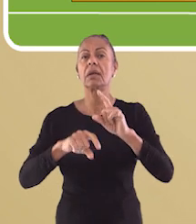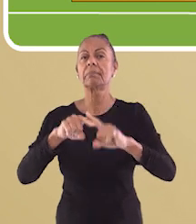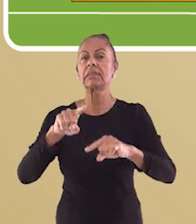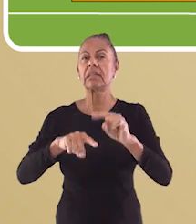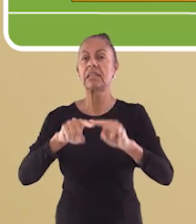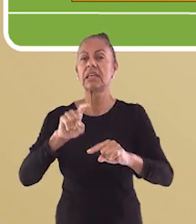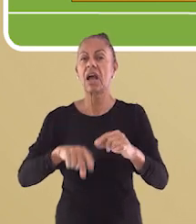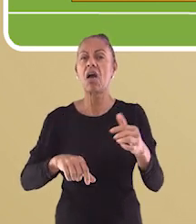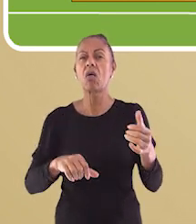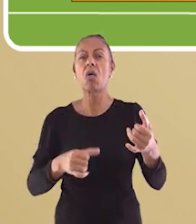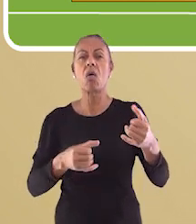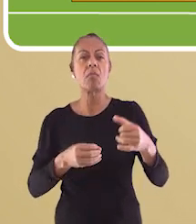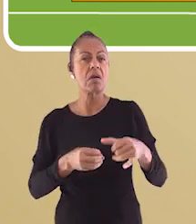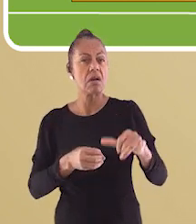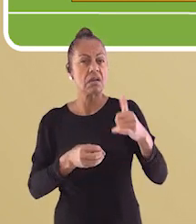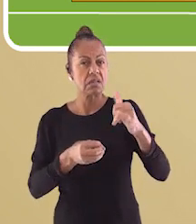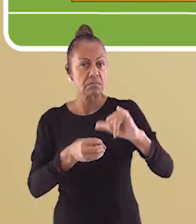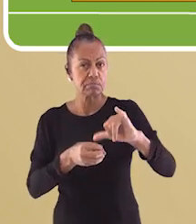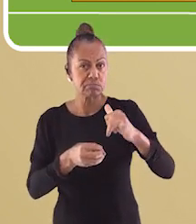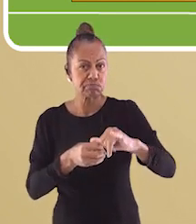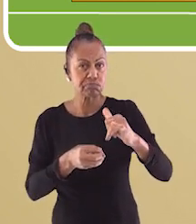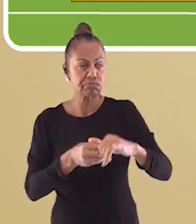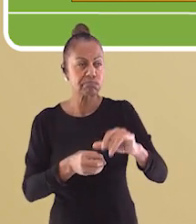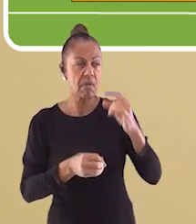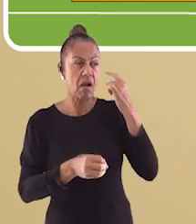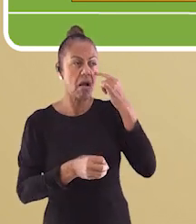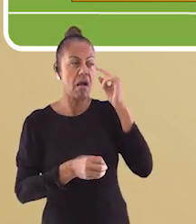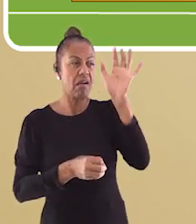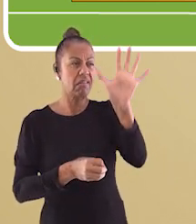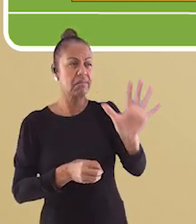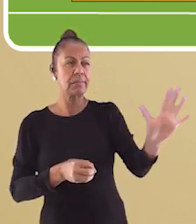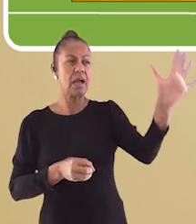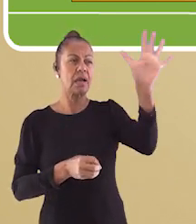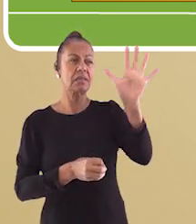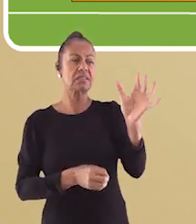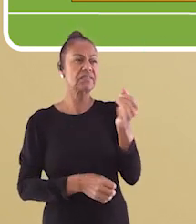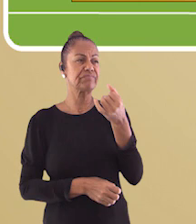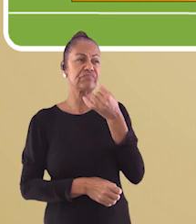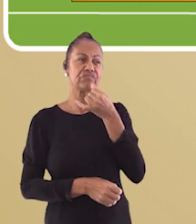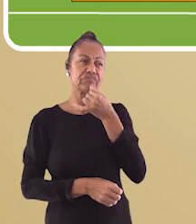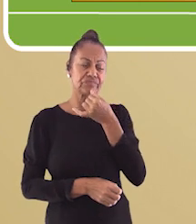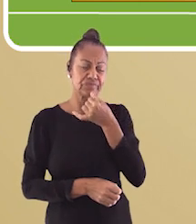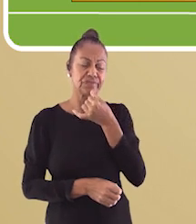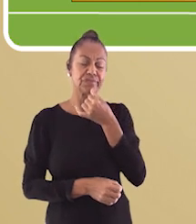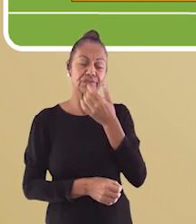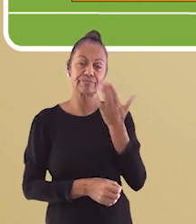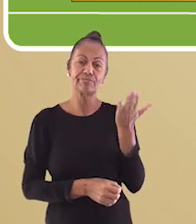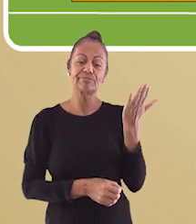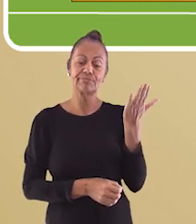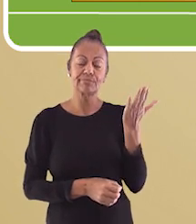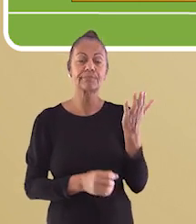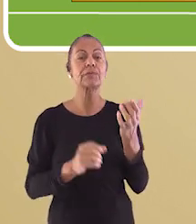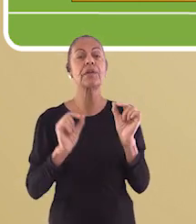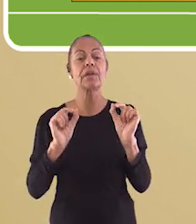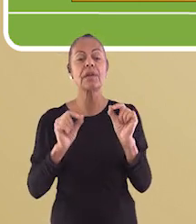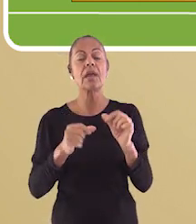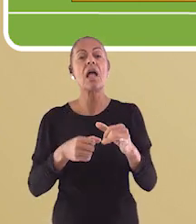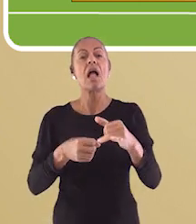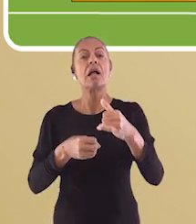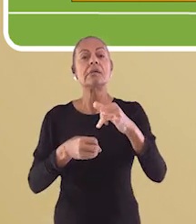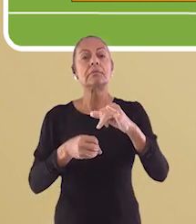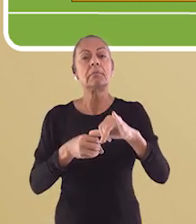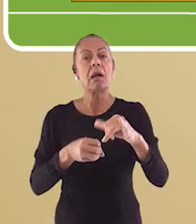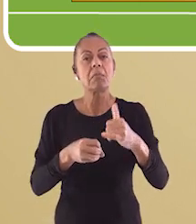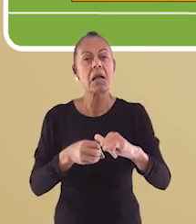são bem visíveis, como essa infelicidade que a gente está enxergando aqui na tela, que é quando ocorrem vazamentos de petróleo. Tá? É tão visível